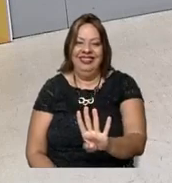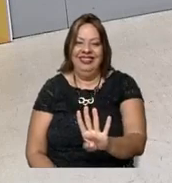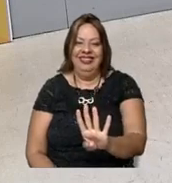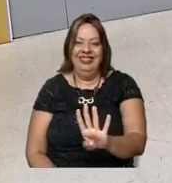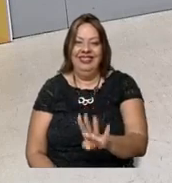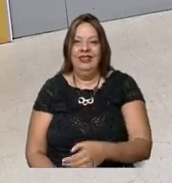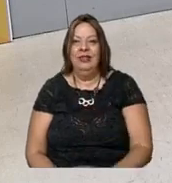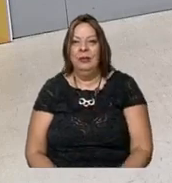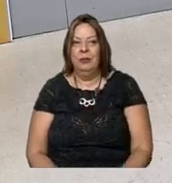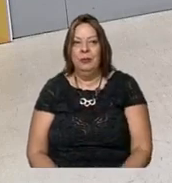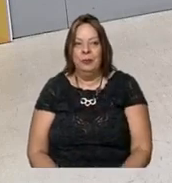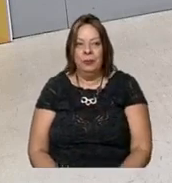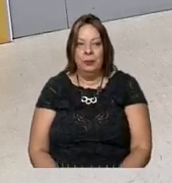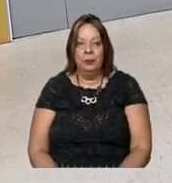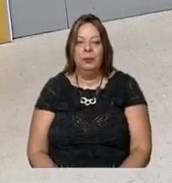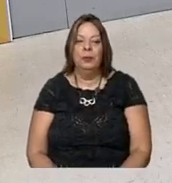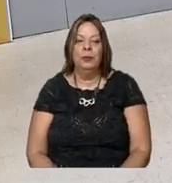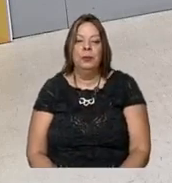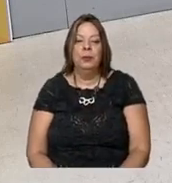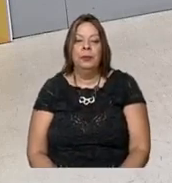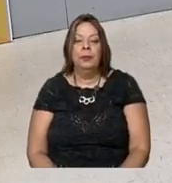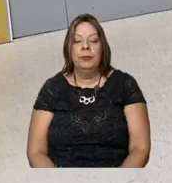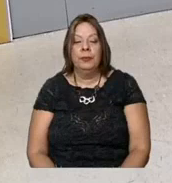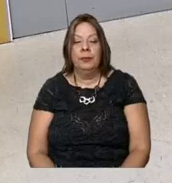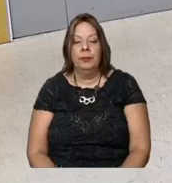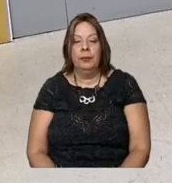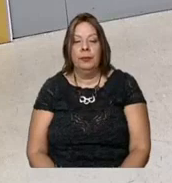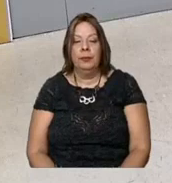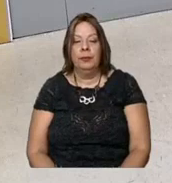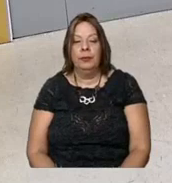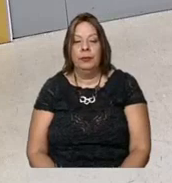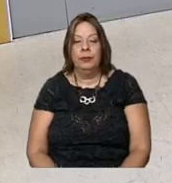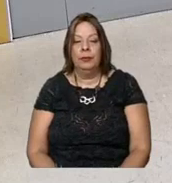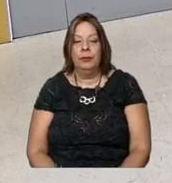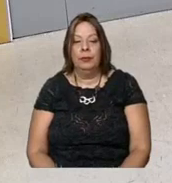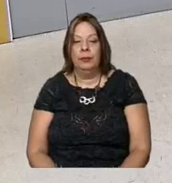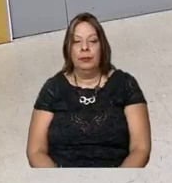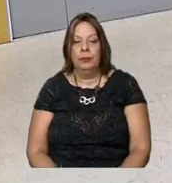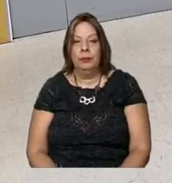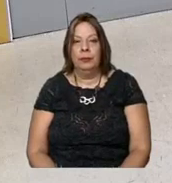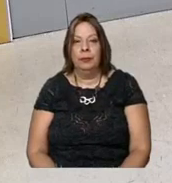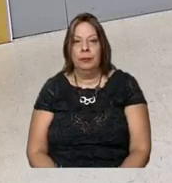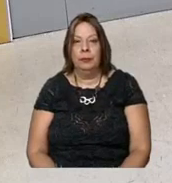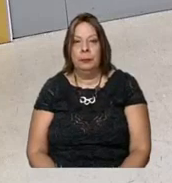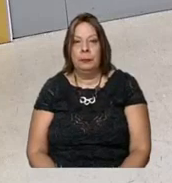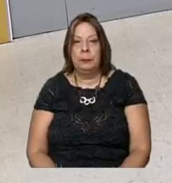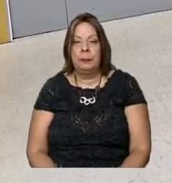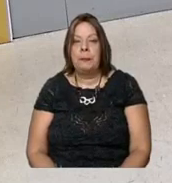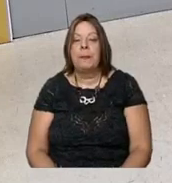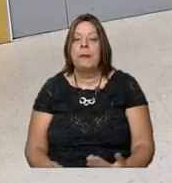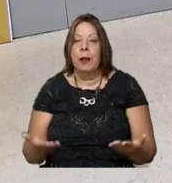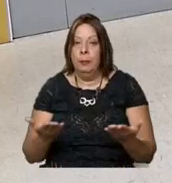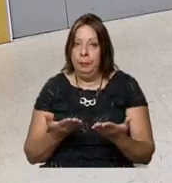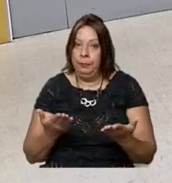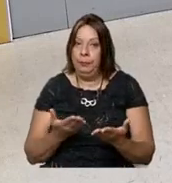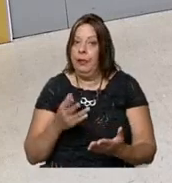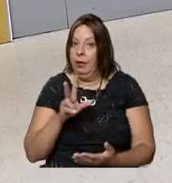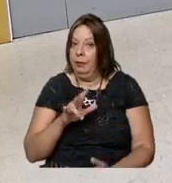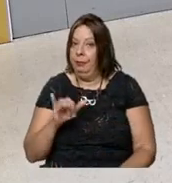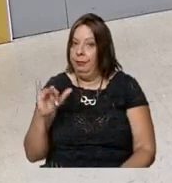da vez. Marca 4. Marca 4. E agora você vai marcar, procura direitinho por aí, o